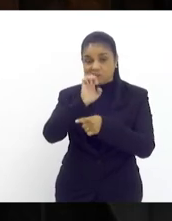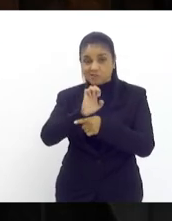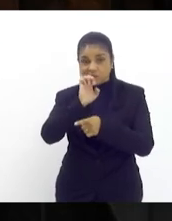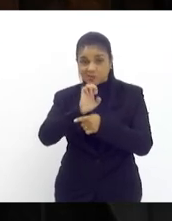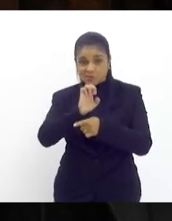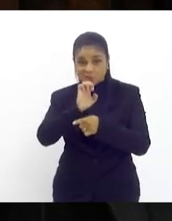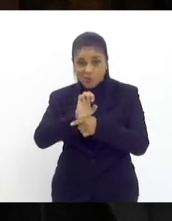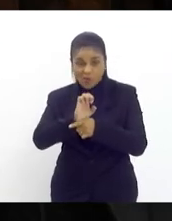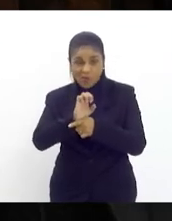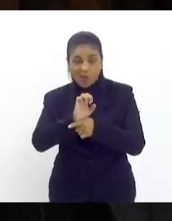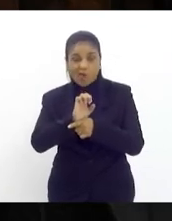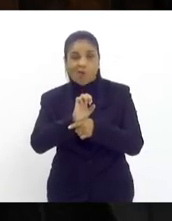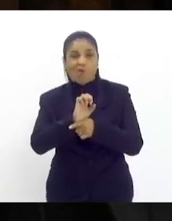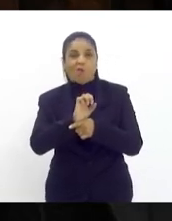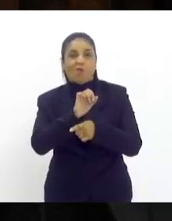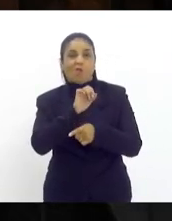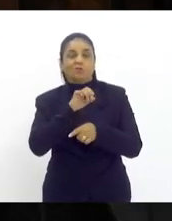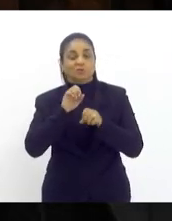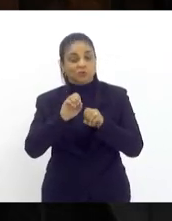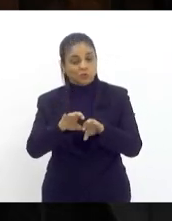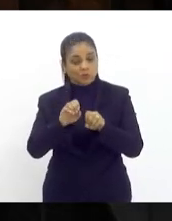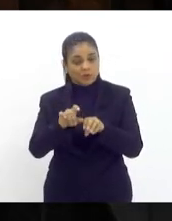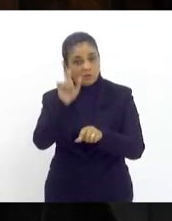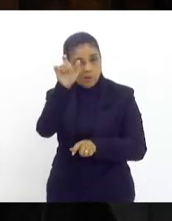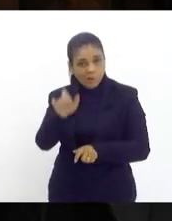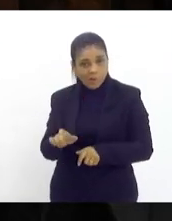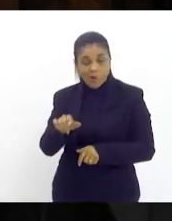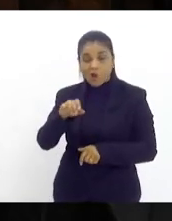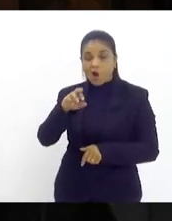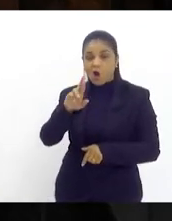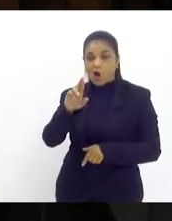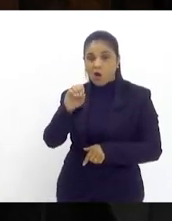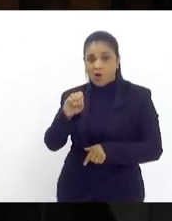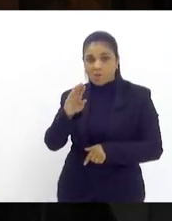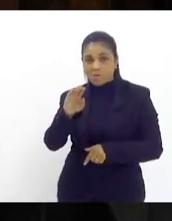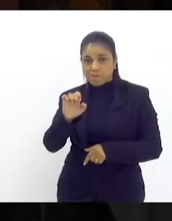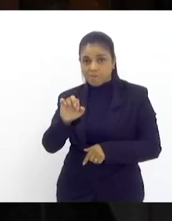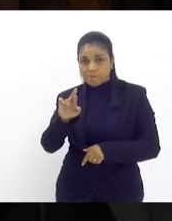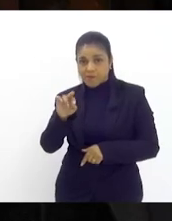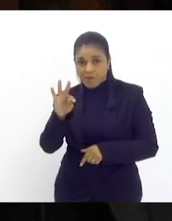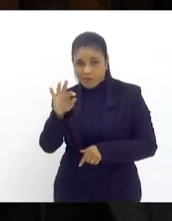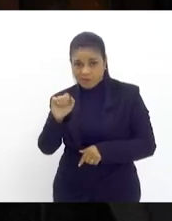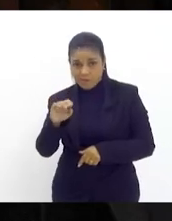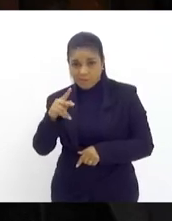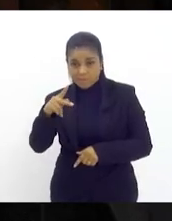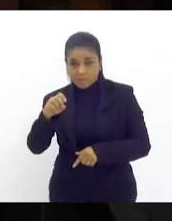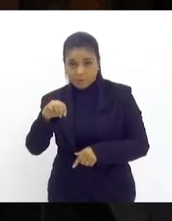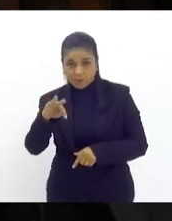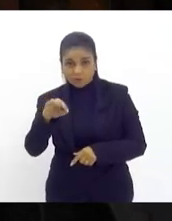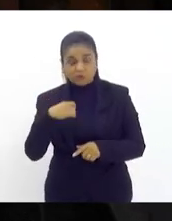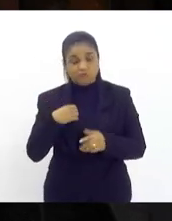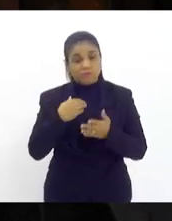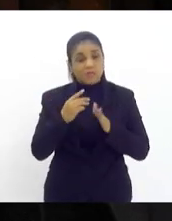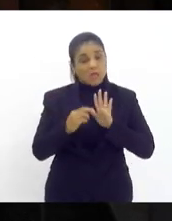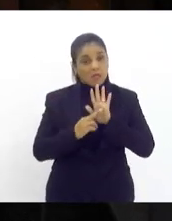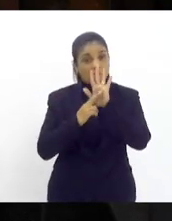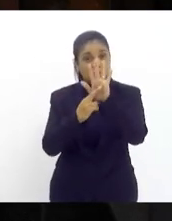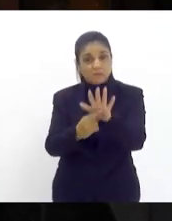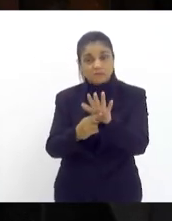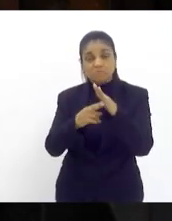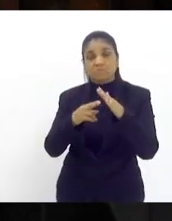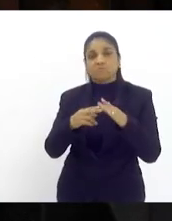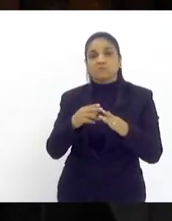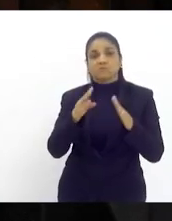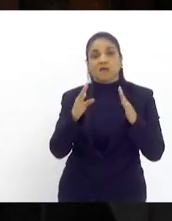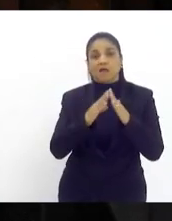Educação Roberta pontes e representantes da casa civil nesta quarta-feira 10